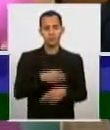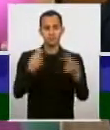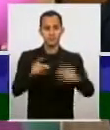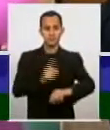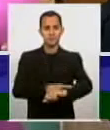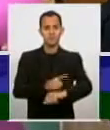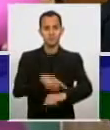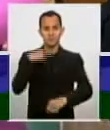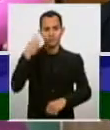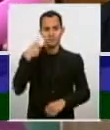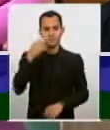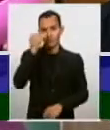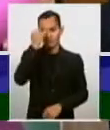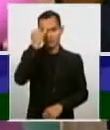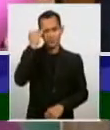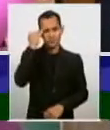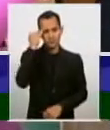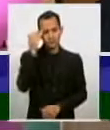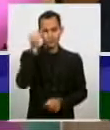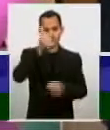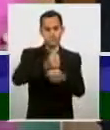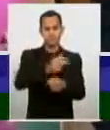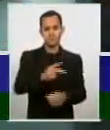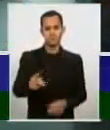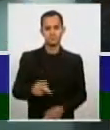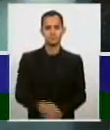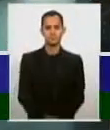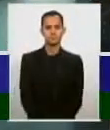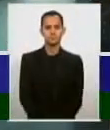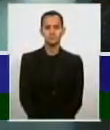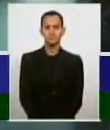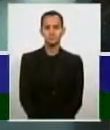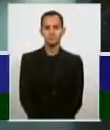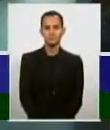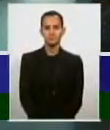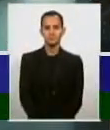nesse momento. O vereador Wismar assume a presidência.